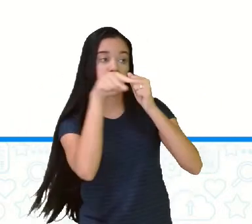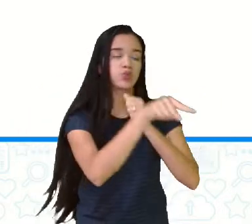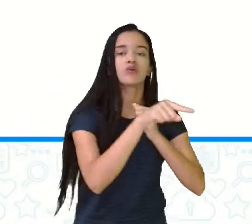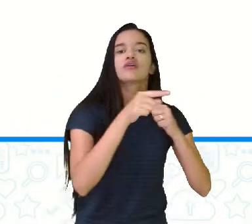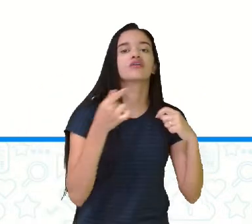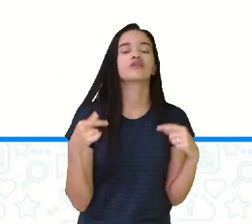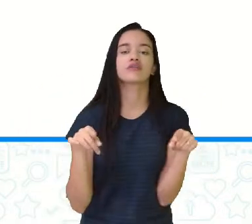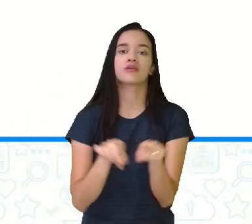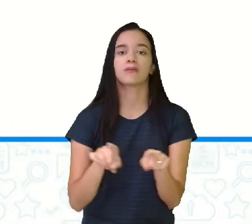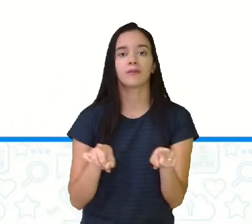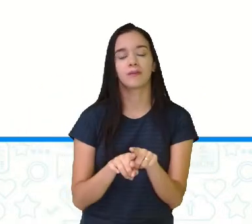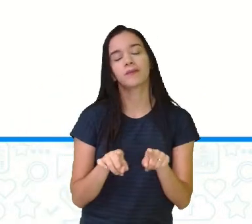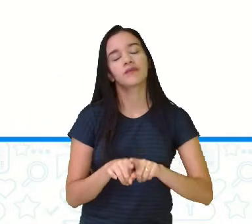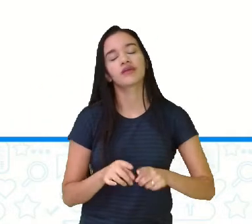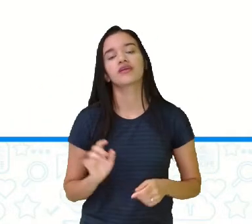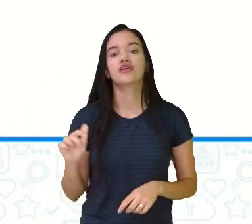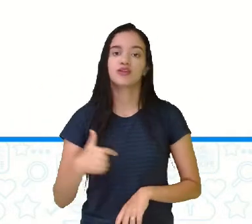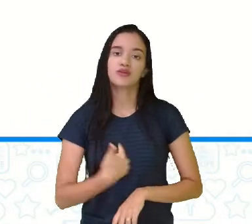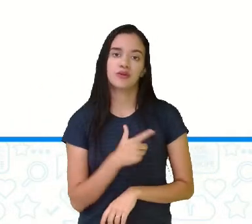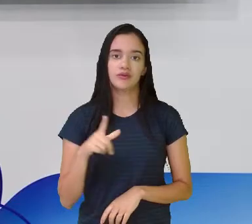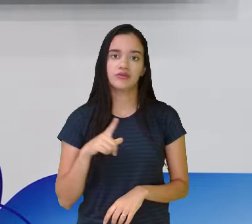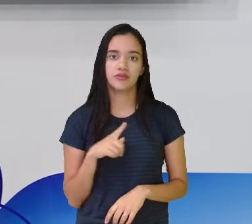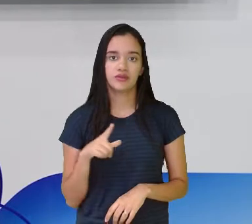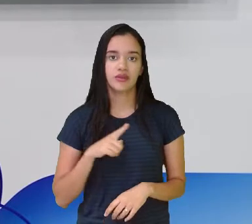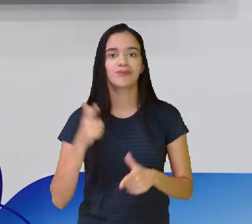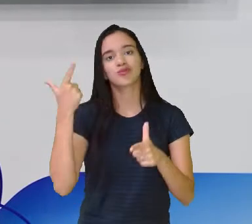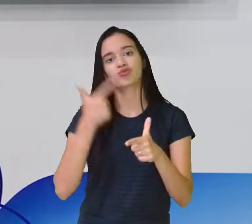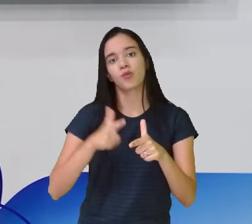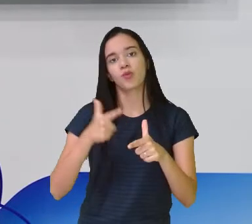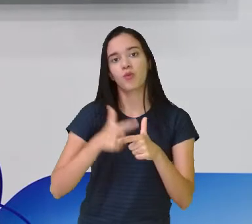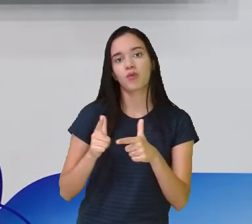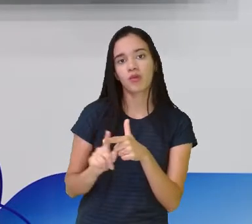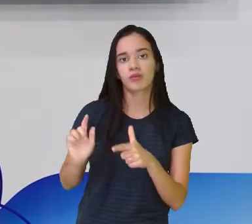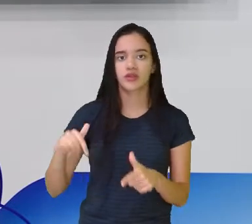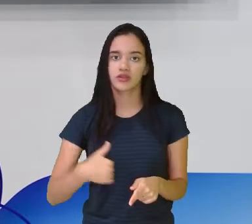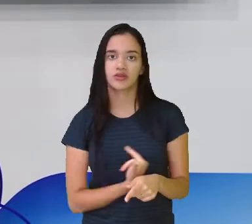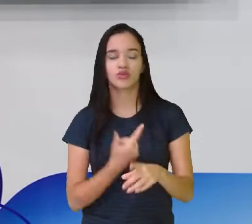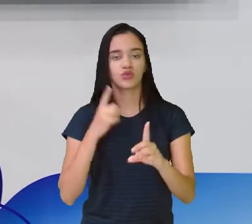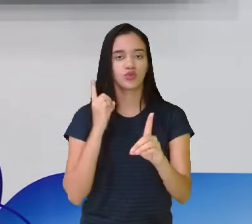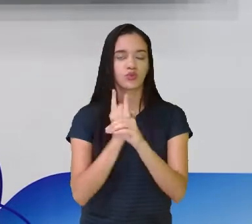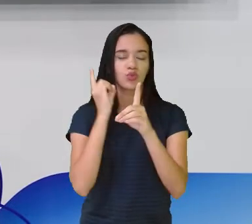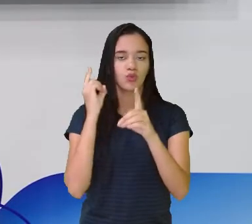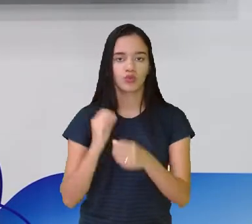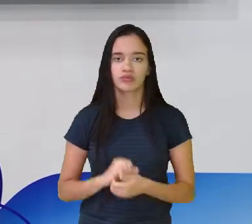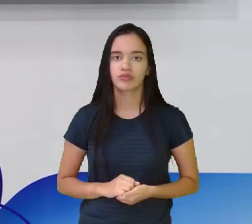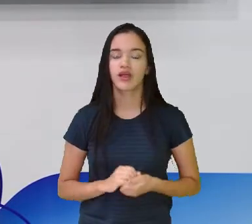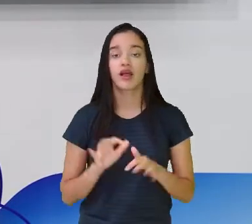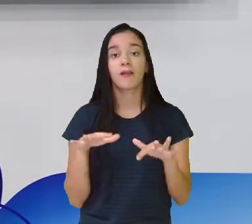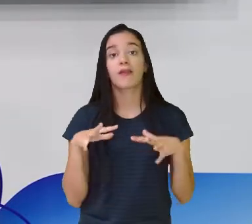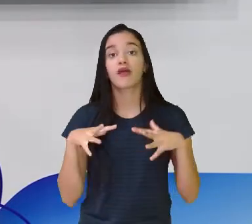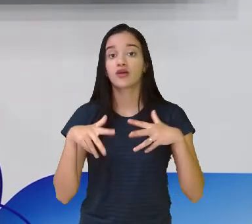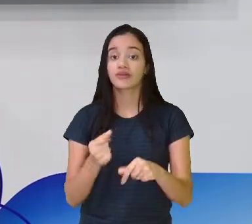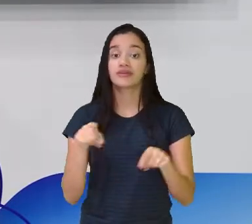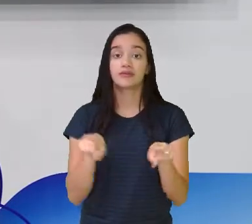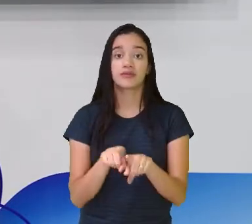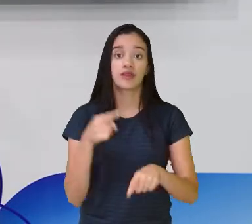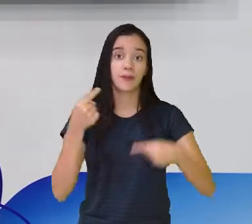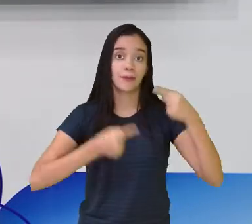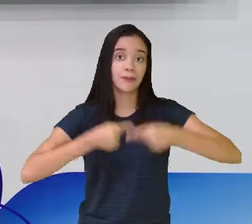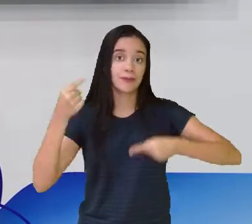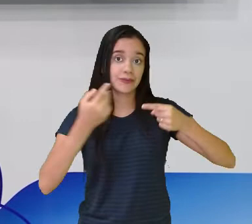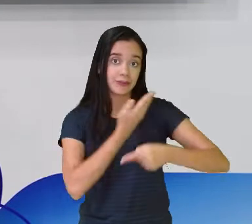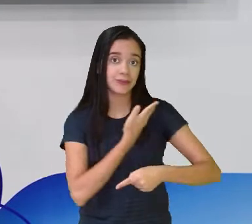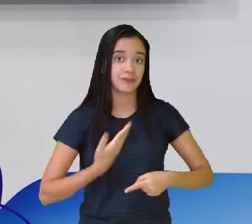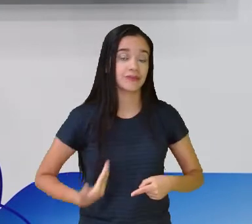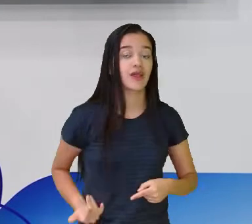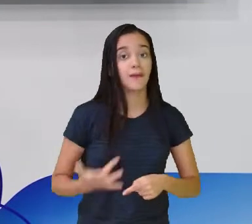E aí nós temos, dentre tantos problemas que a gente encontra lá, todos esses que aí existem políticas públicas, pessoas que